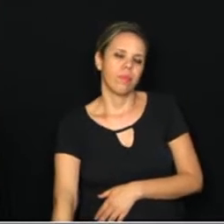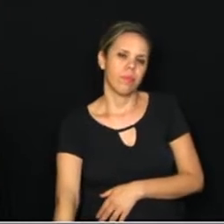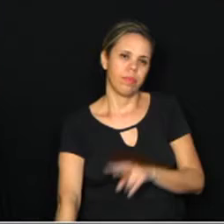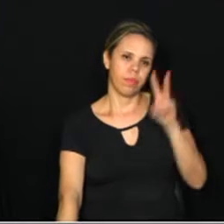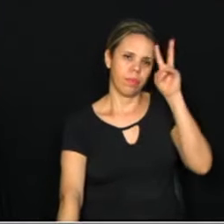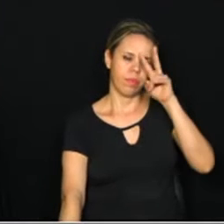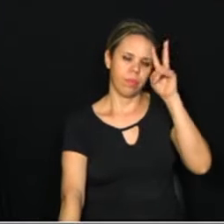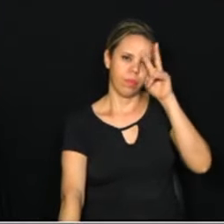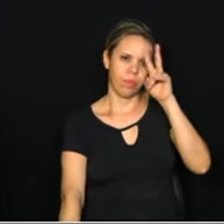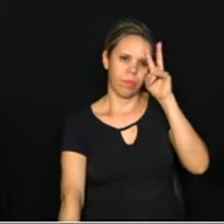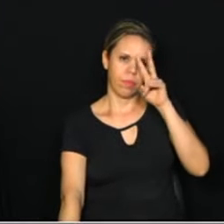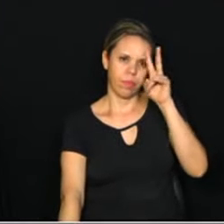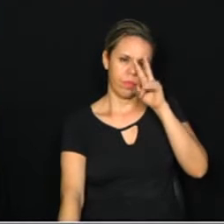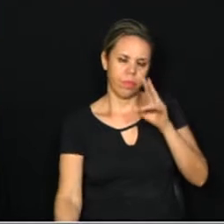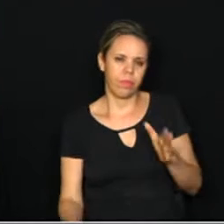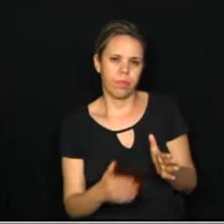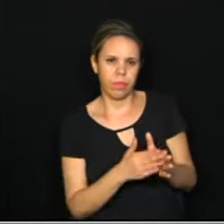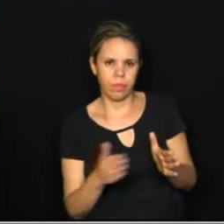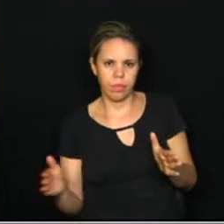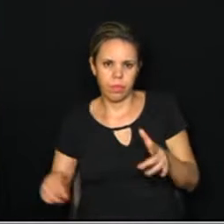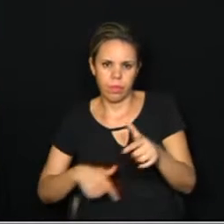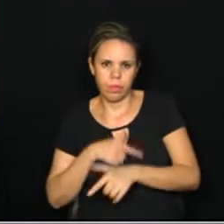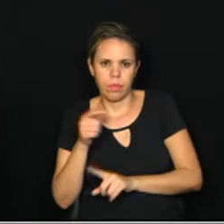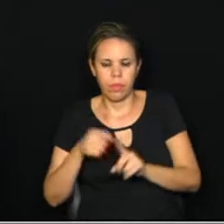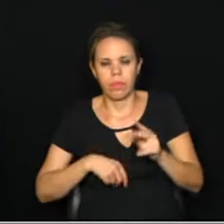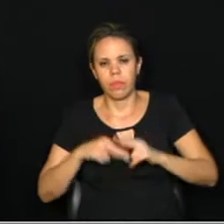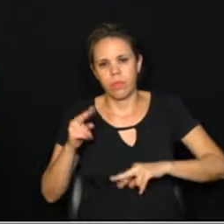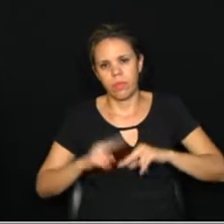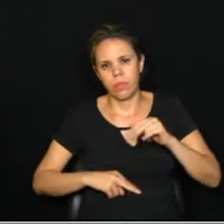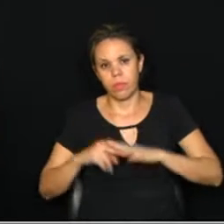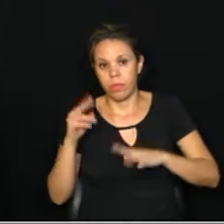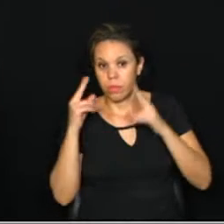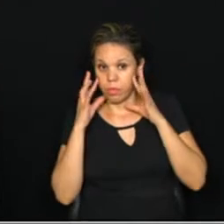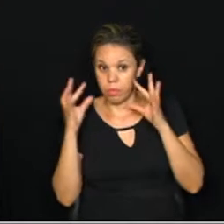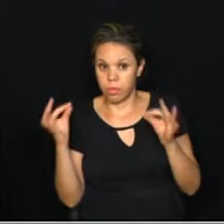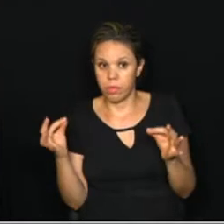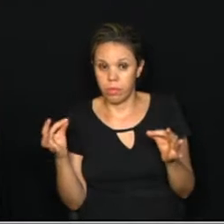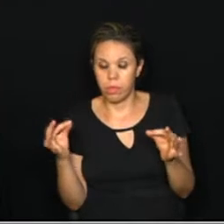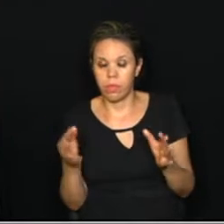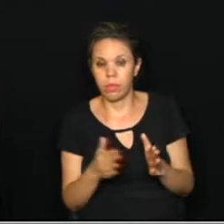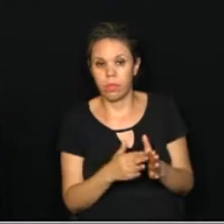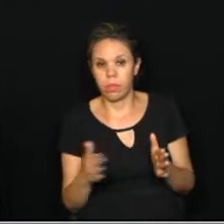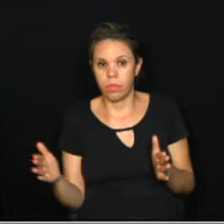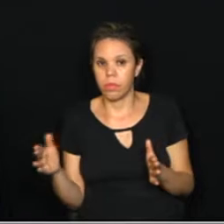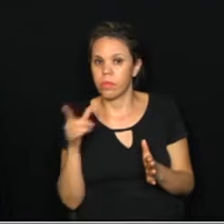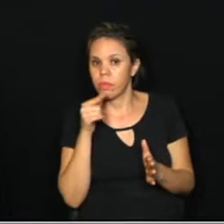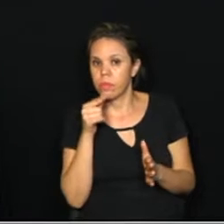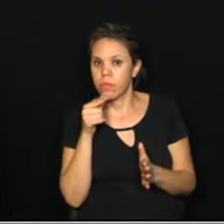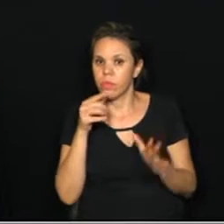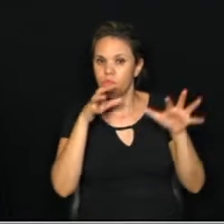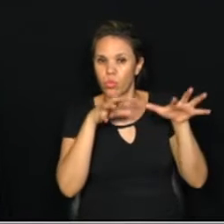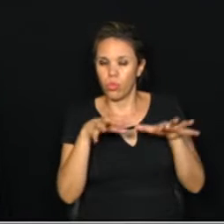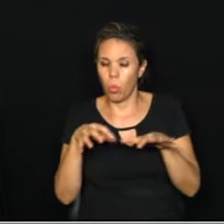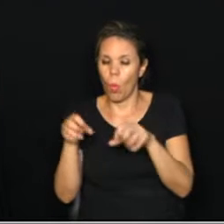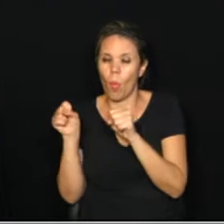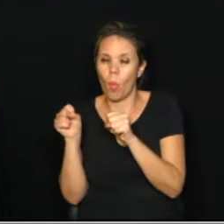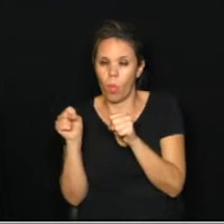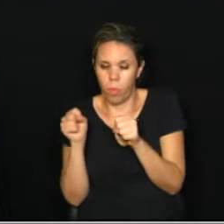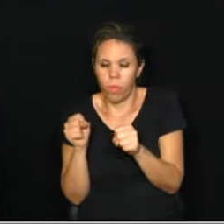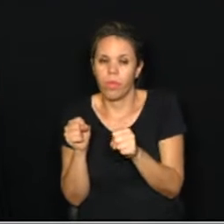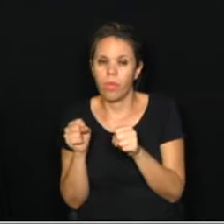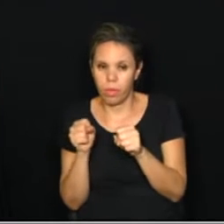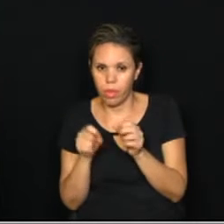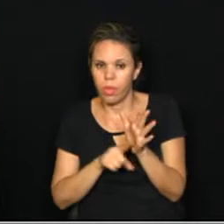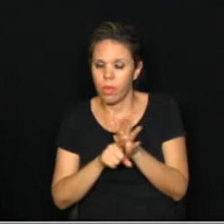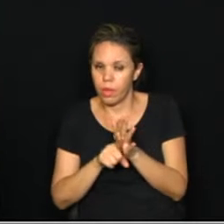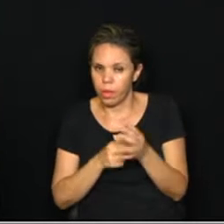Lembrando aí que estamos na faixa de operação do mês de junho de atenção e o período hidrológico seco. Então, são alguns